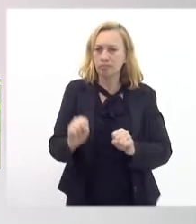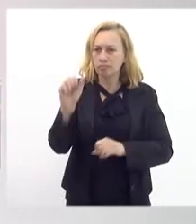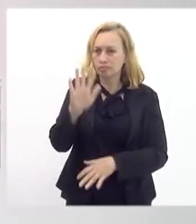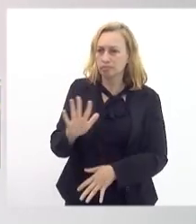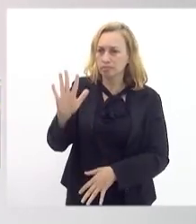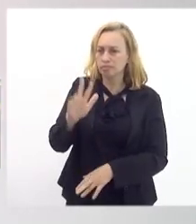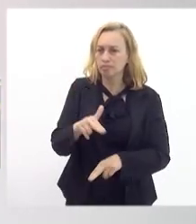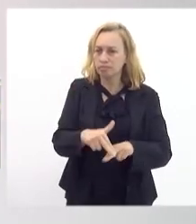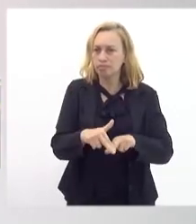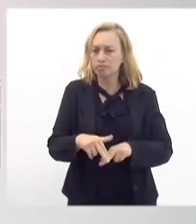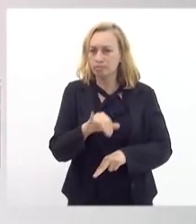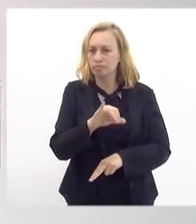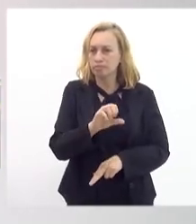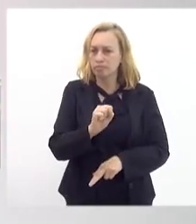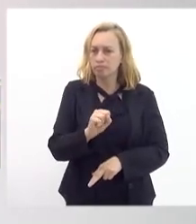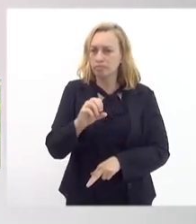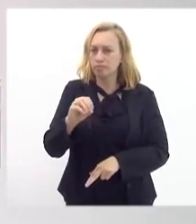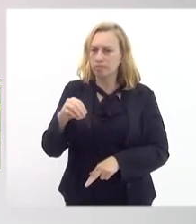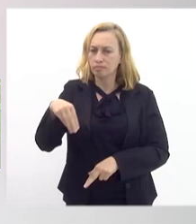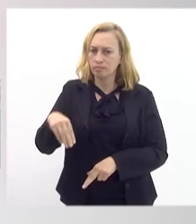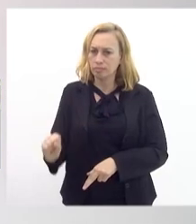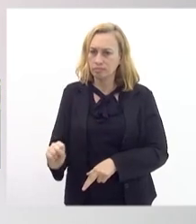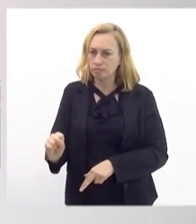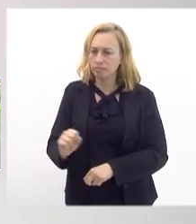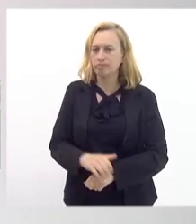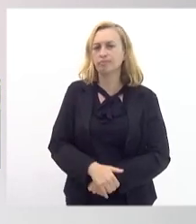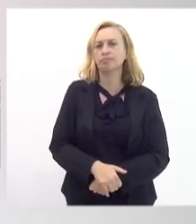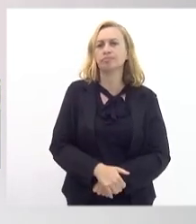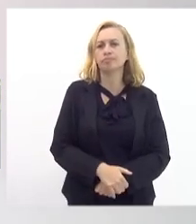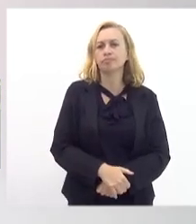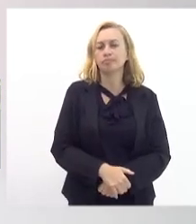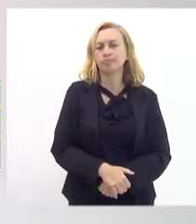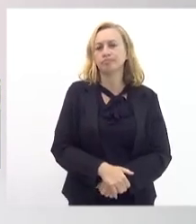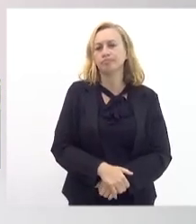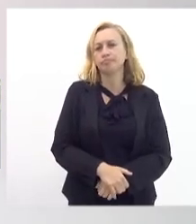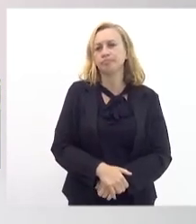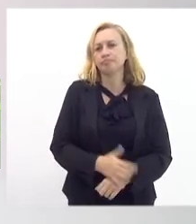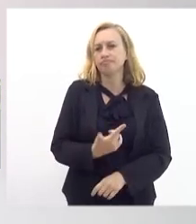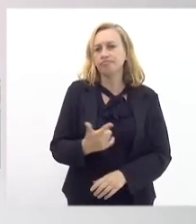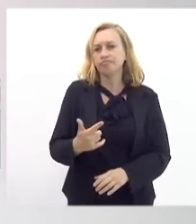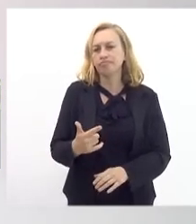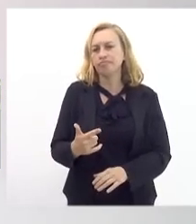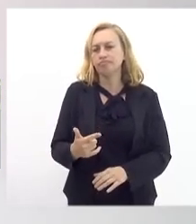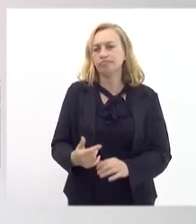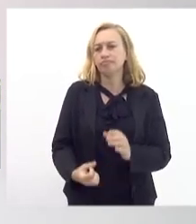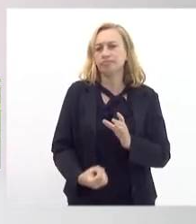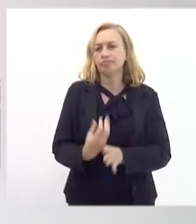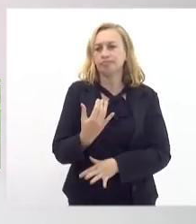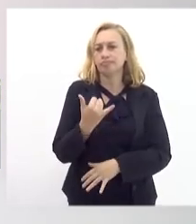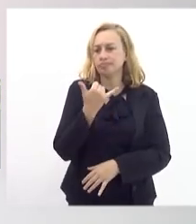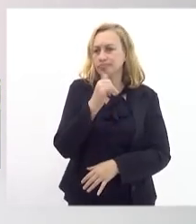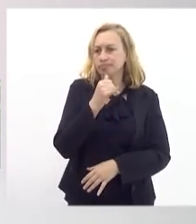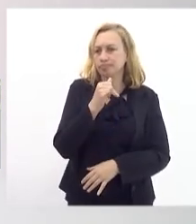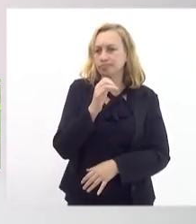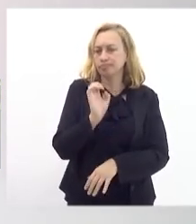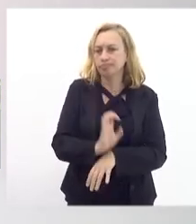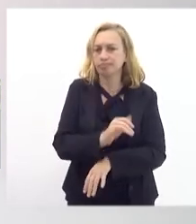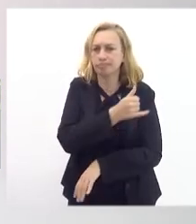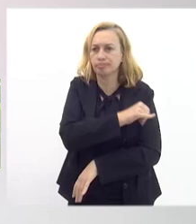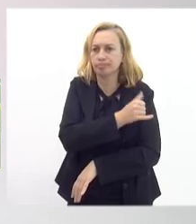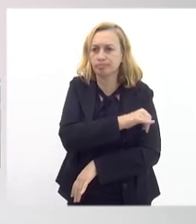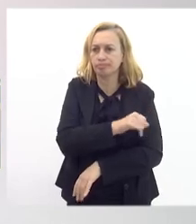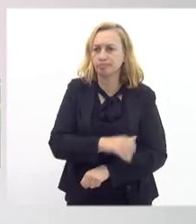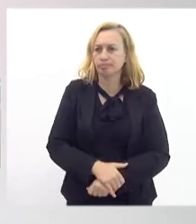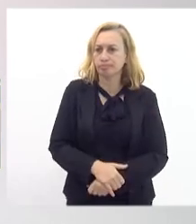por isso que ao INSS para que o operador Nacional do sistema Então não é uma geração de energia para o estado do Rio